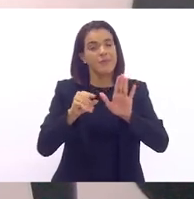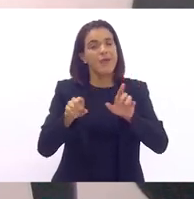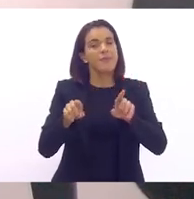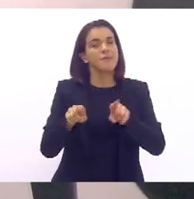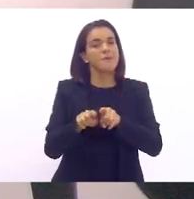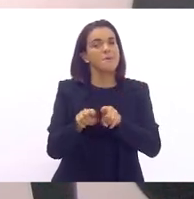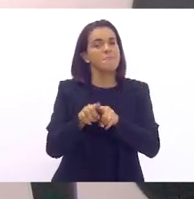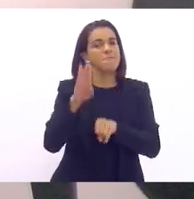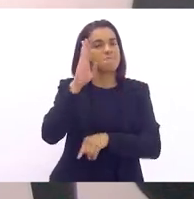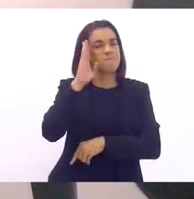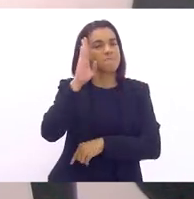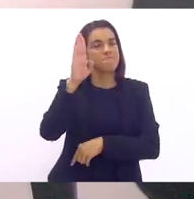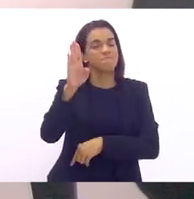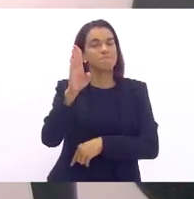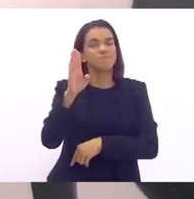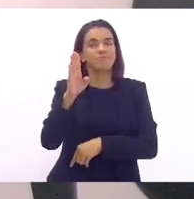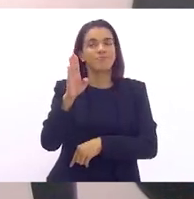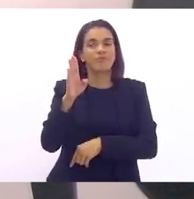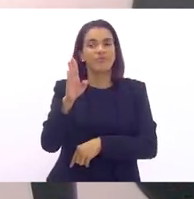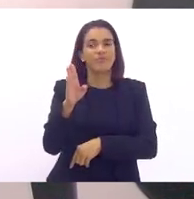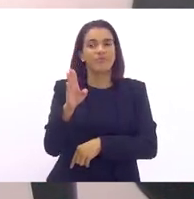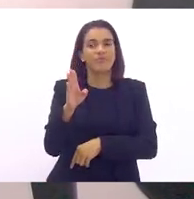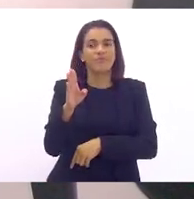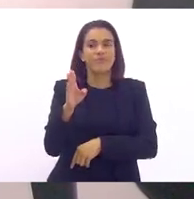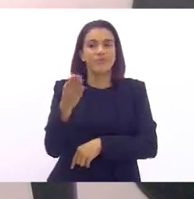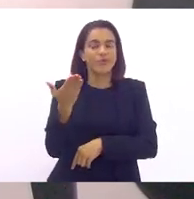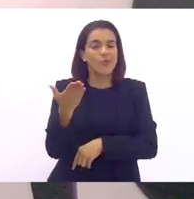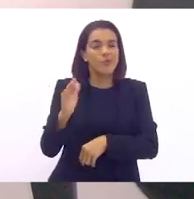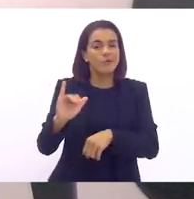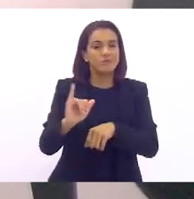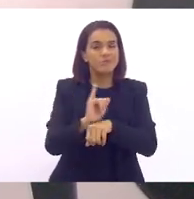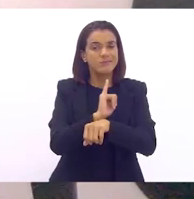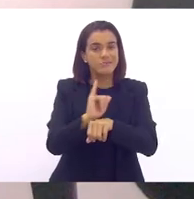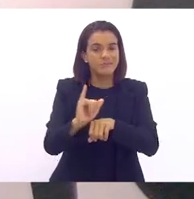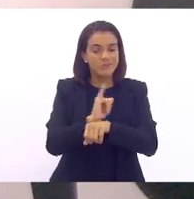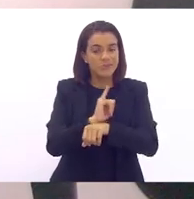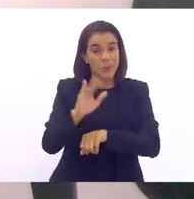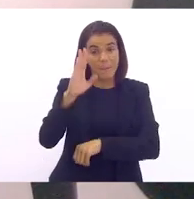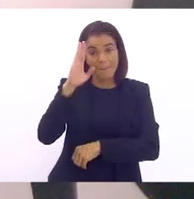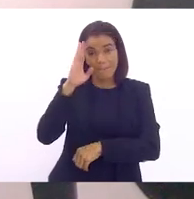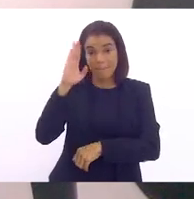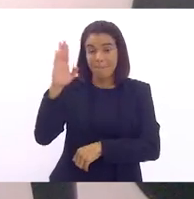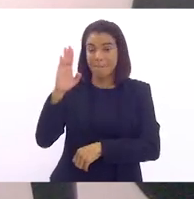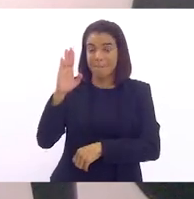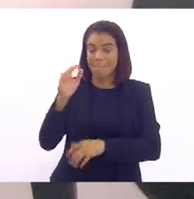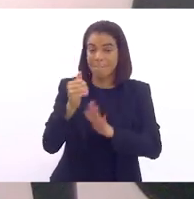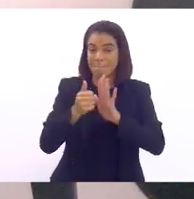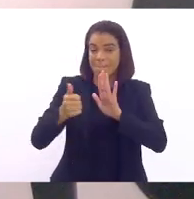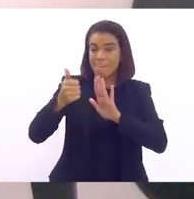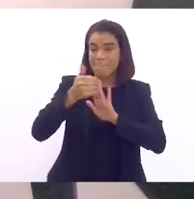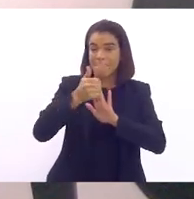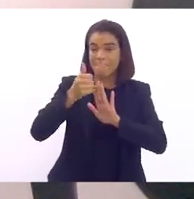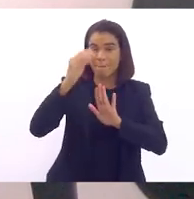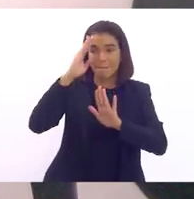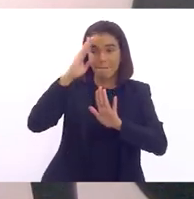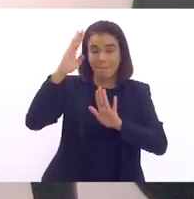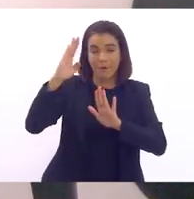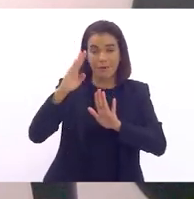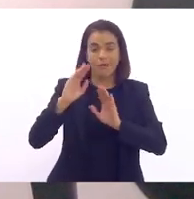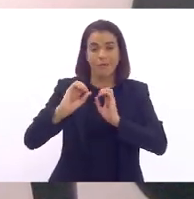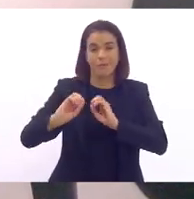traga isso né como uma uma estratégia como uma prioridade na questão da